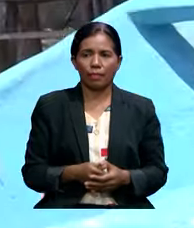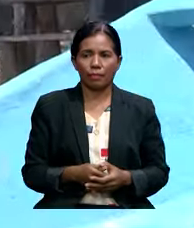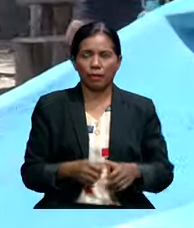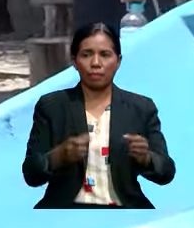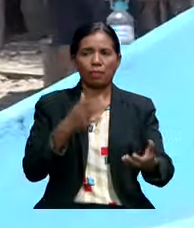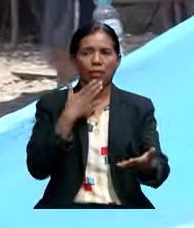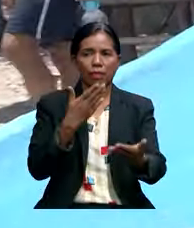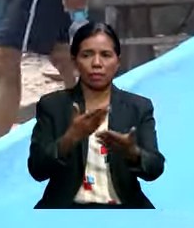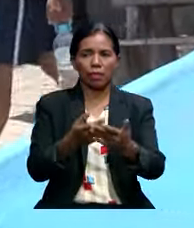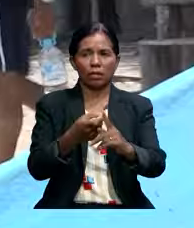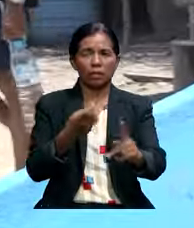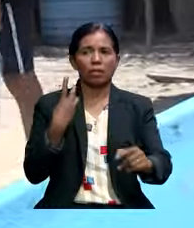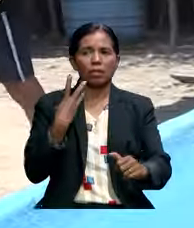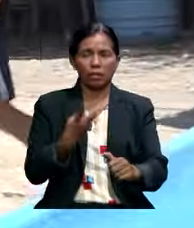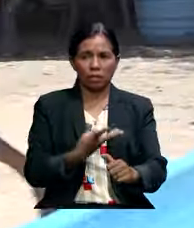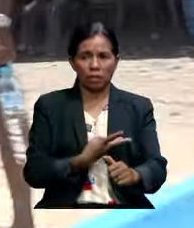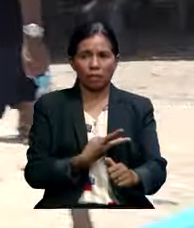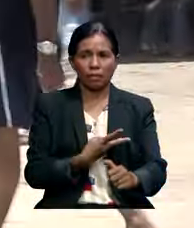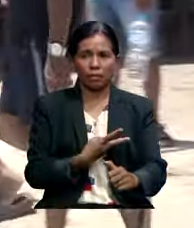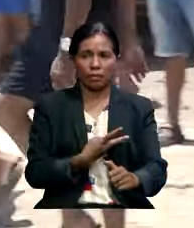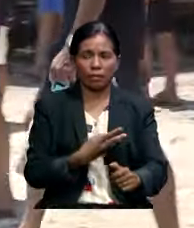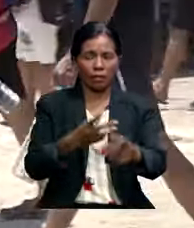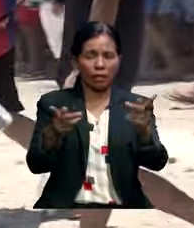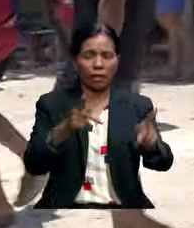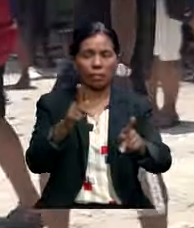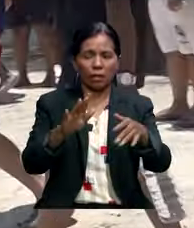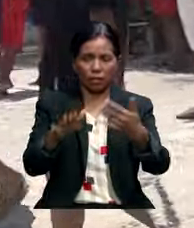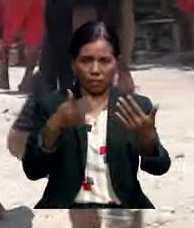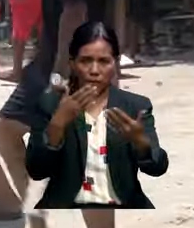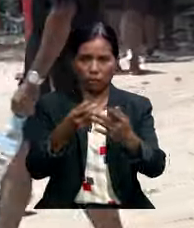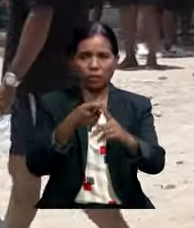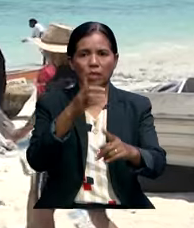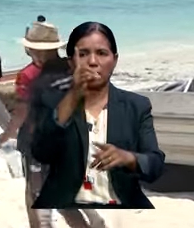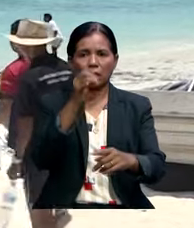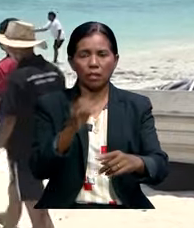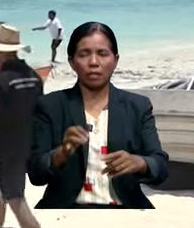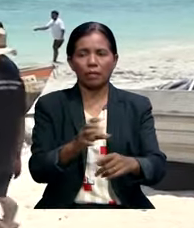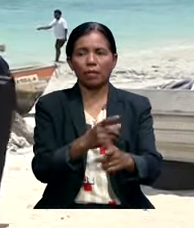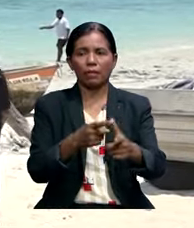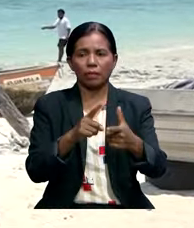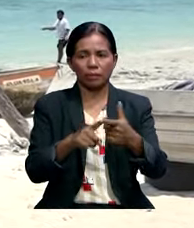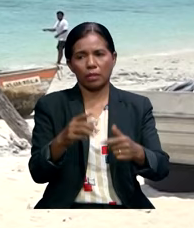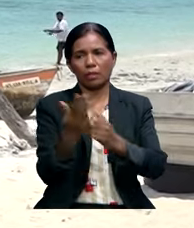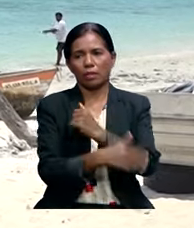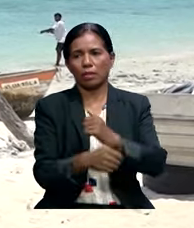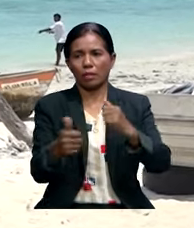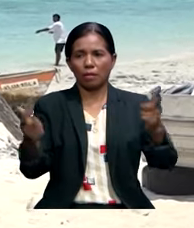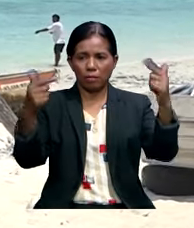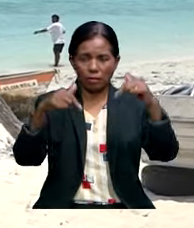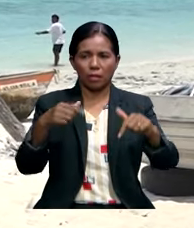benefício husi kita nia be turista lokal ho be turista husi liur. Mai kita nia